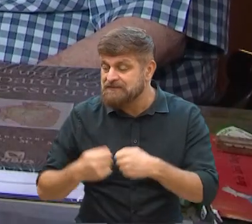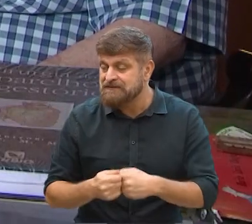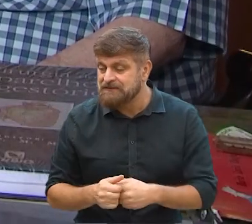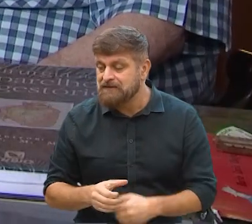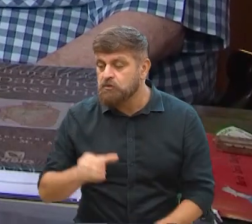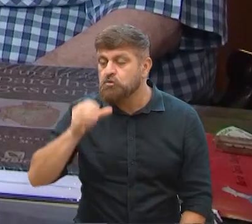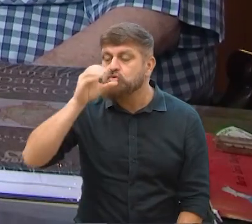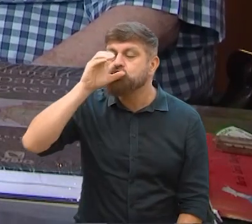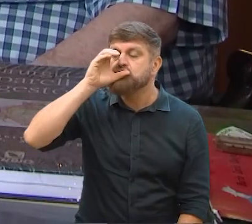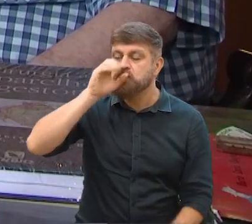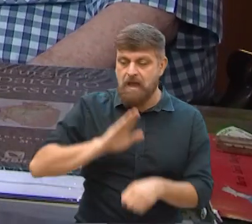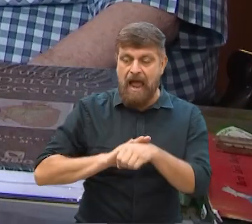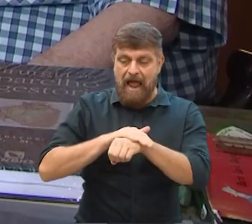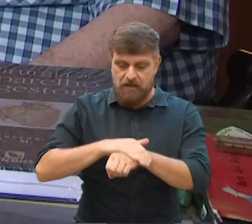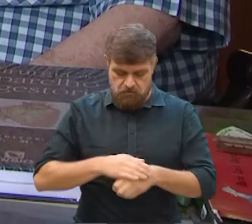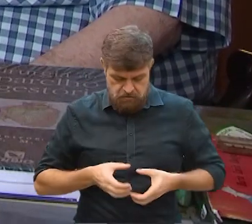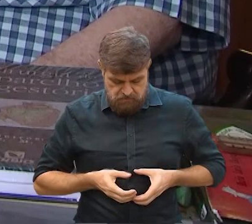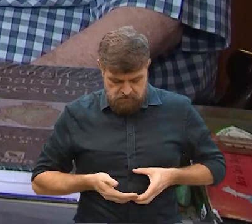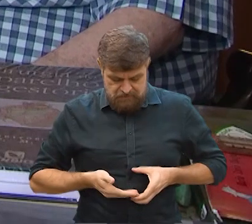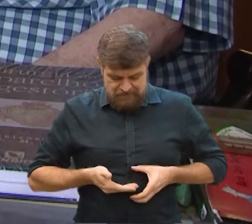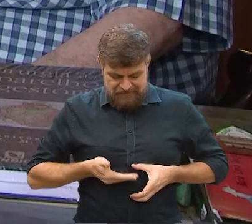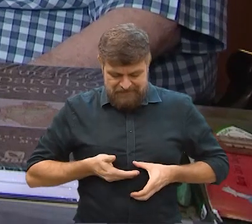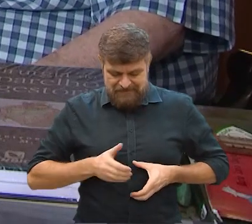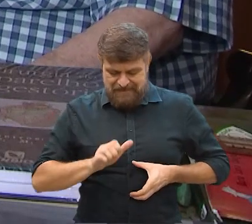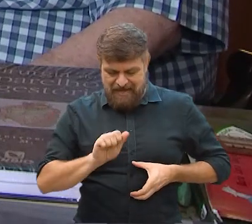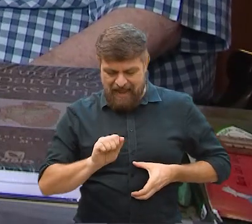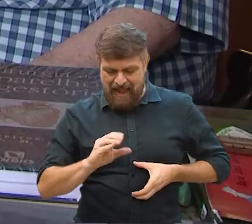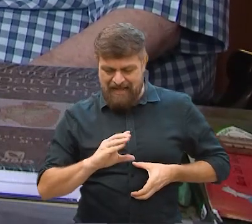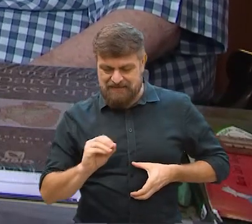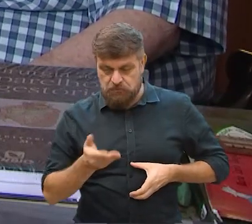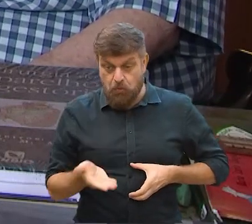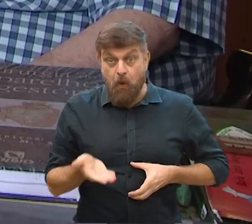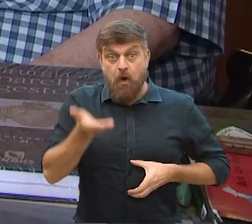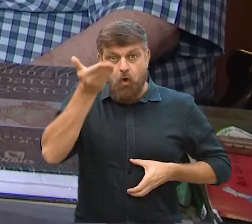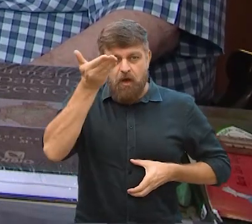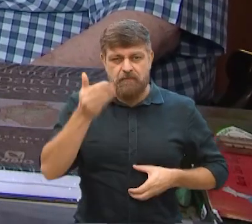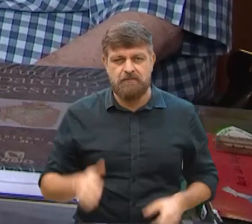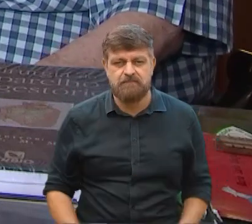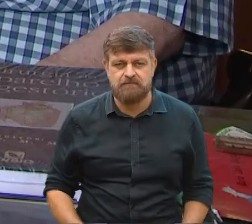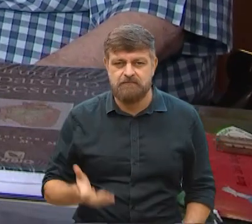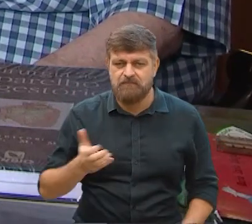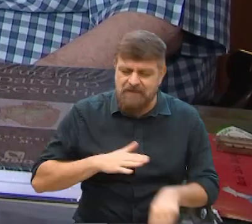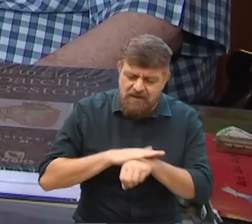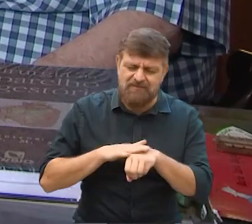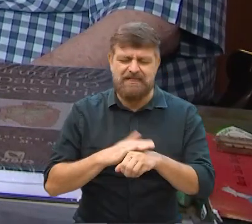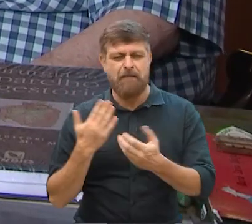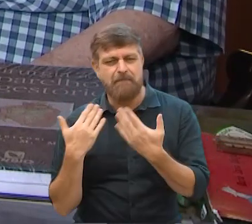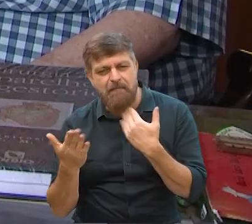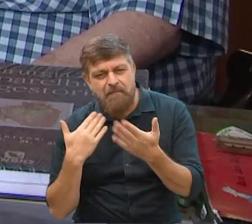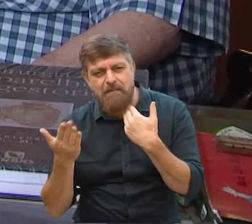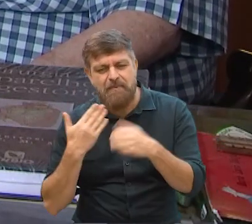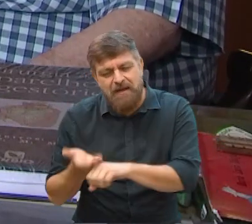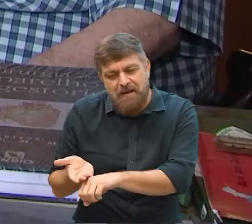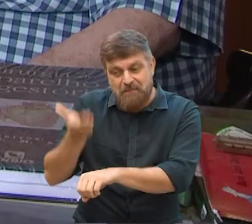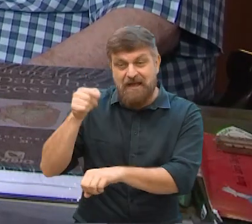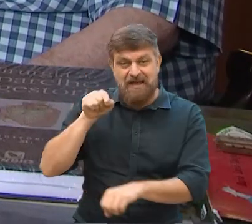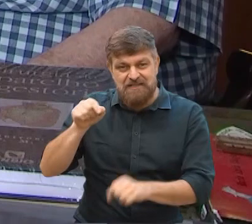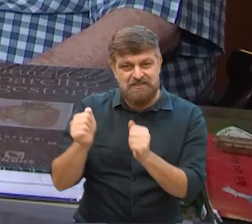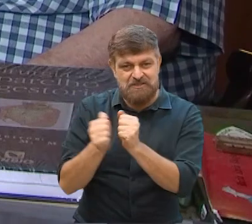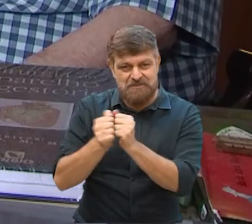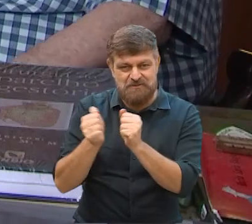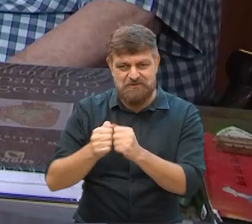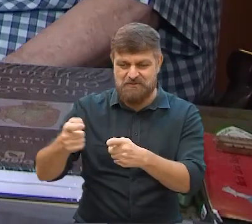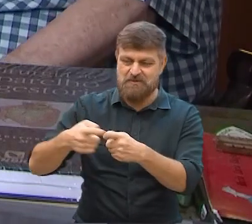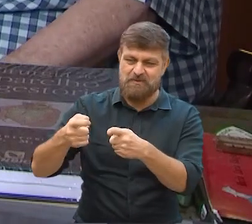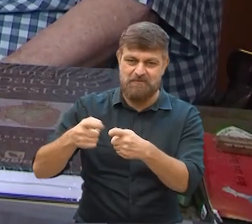hiperacidez. Então de noite temos mais ácido do que de dia. Bom, e eu gostaria, claro, de conversar muito mais com o Dr.